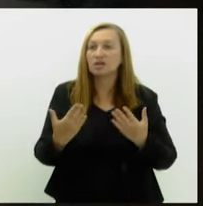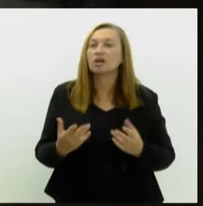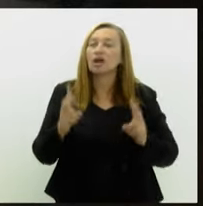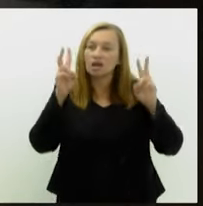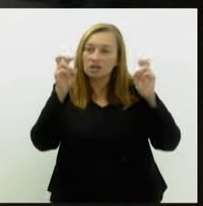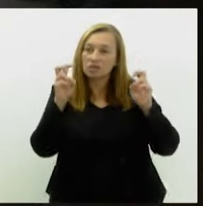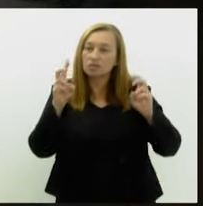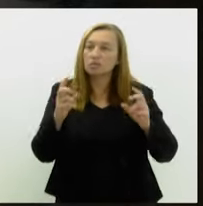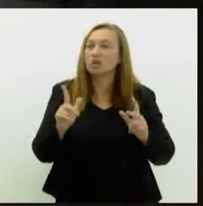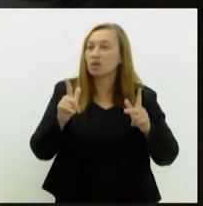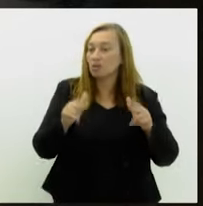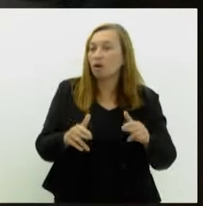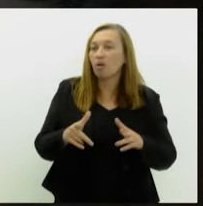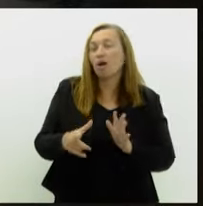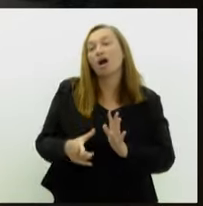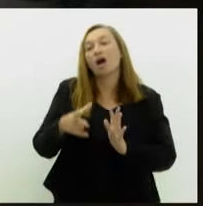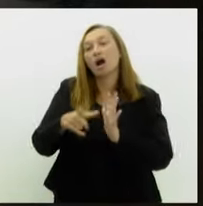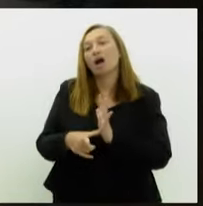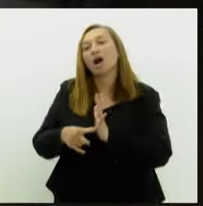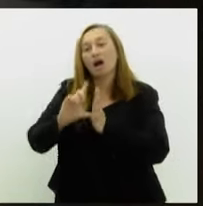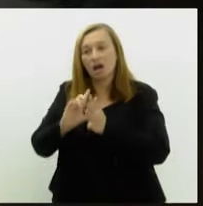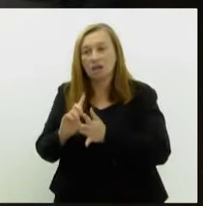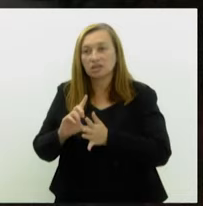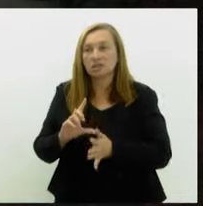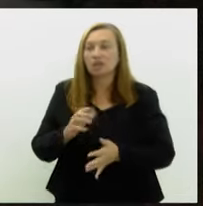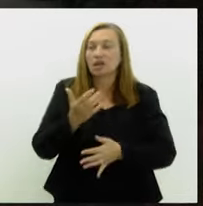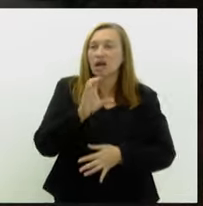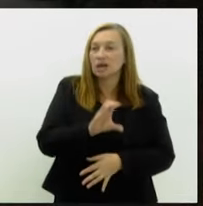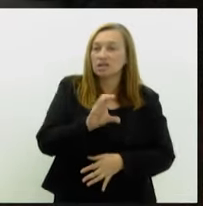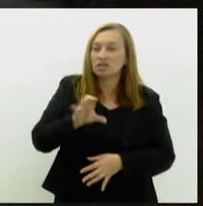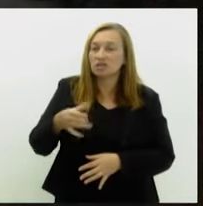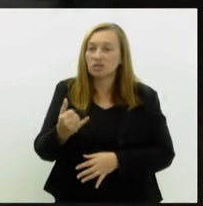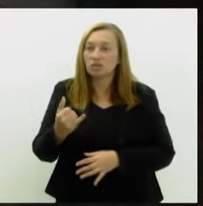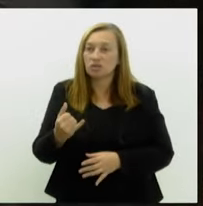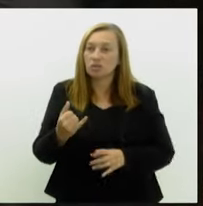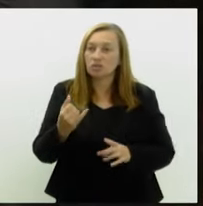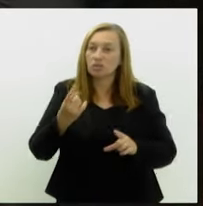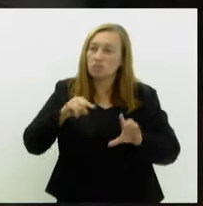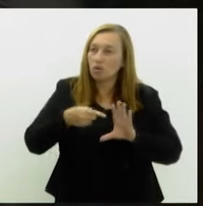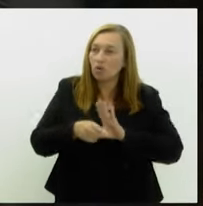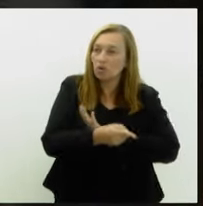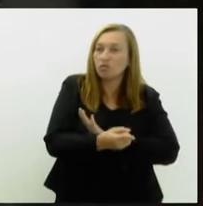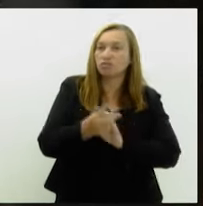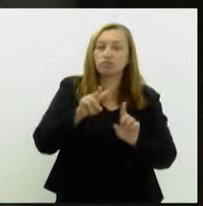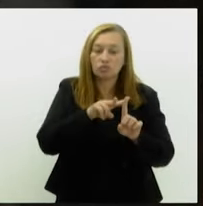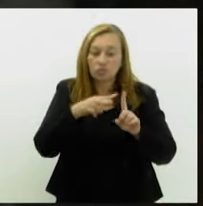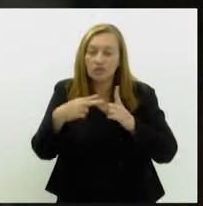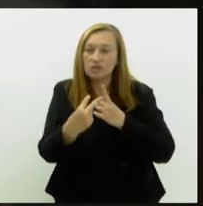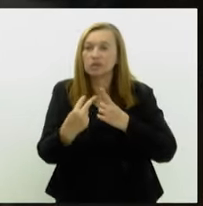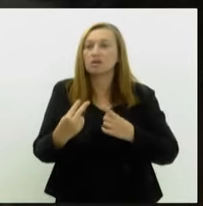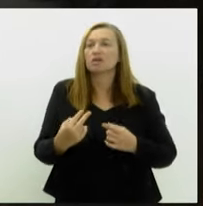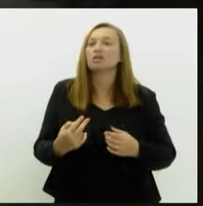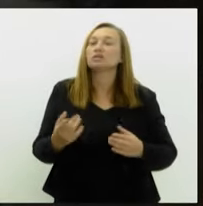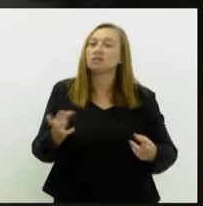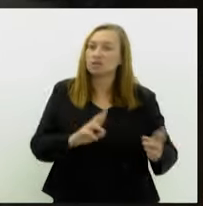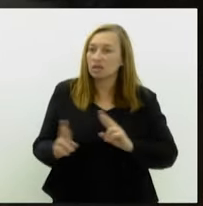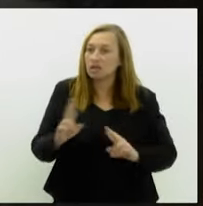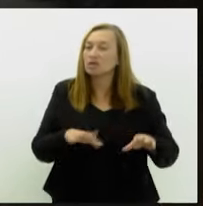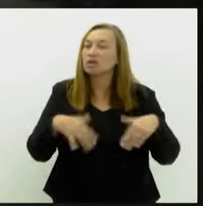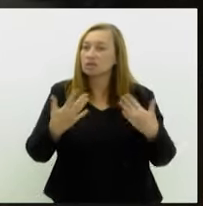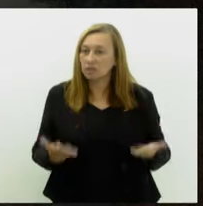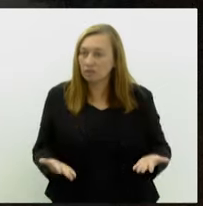semelhante antes, sem que a CCJ tenha um olhar mais cuidadoso e mais concreto nas relações.